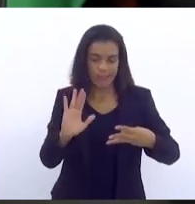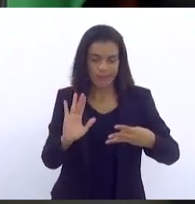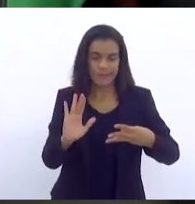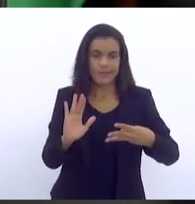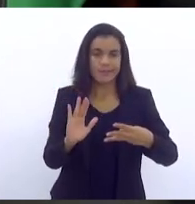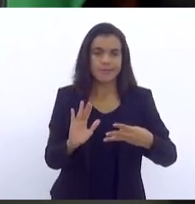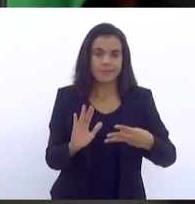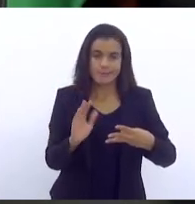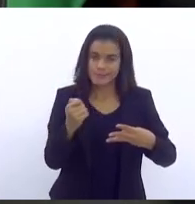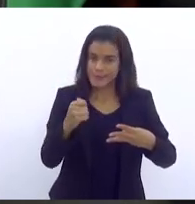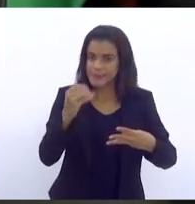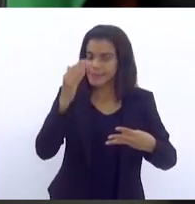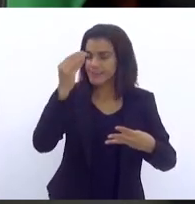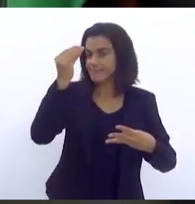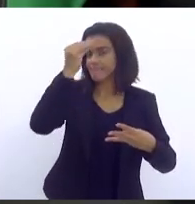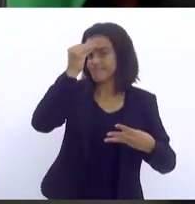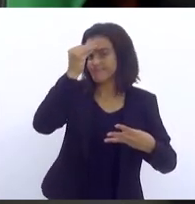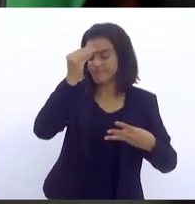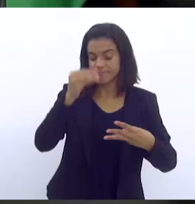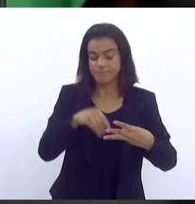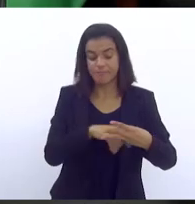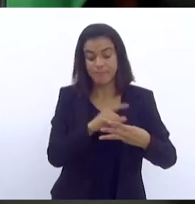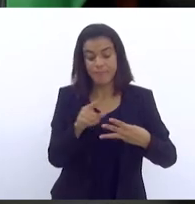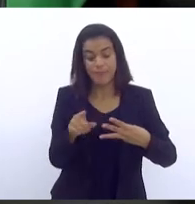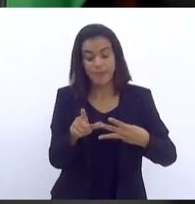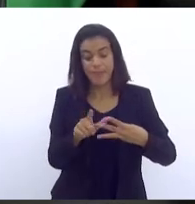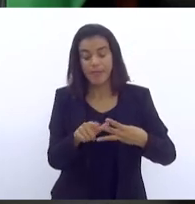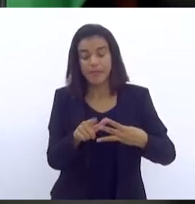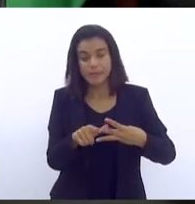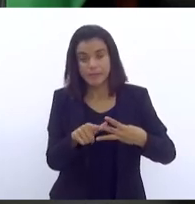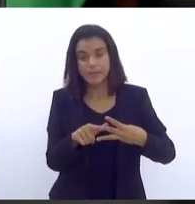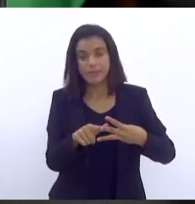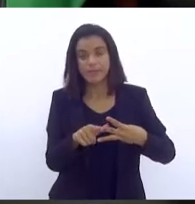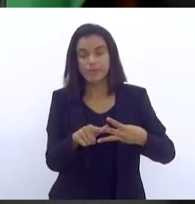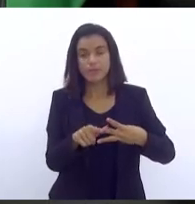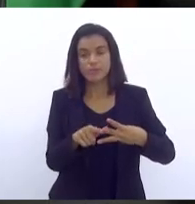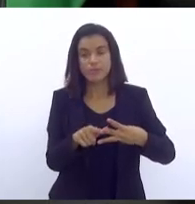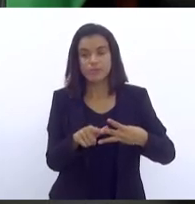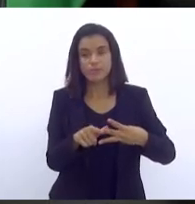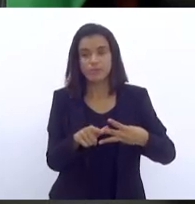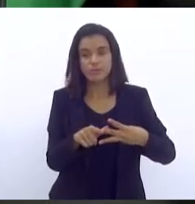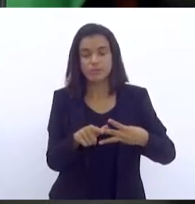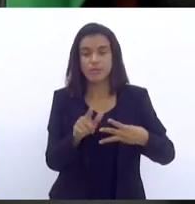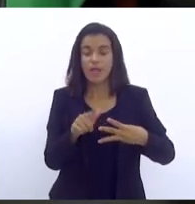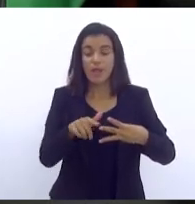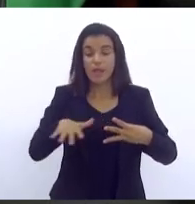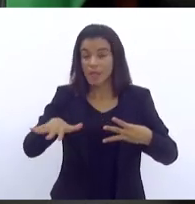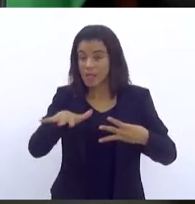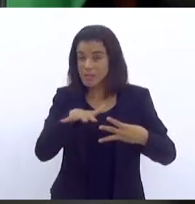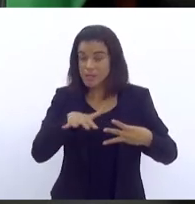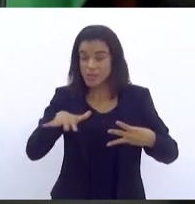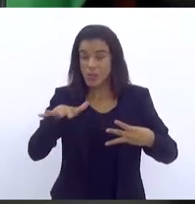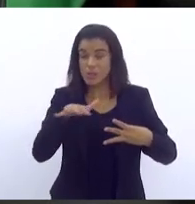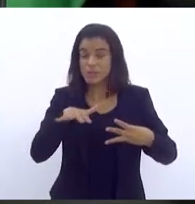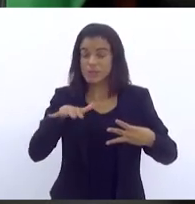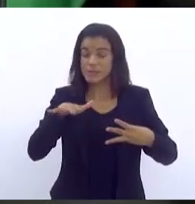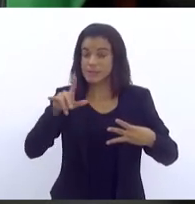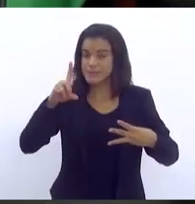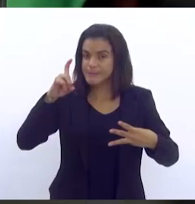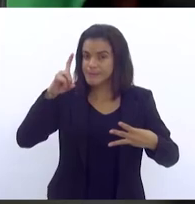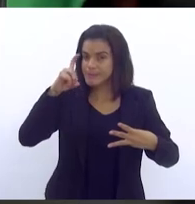temos que ter na discussão e no debate segunda é que a crise do modelo